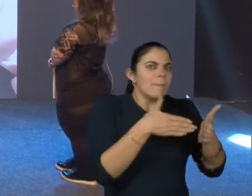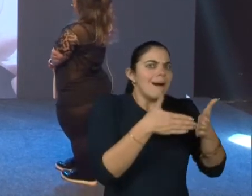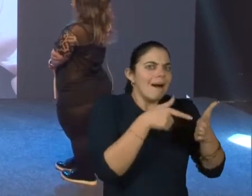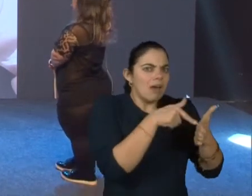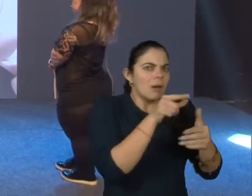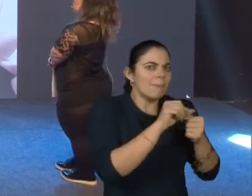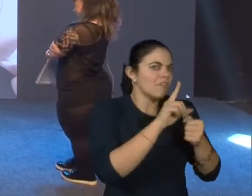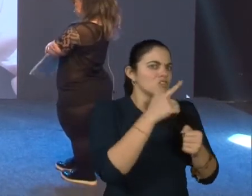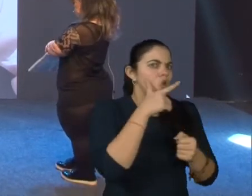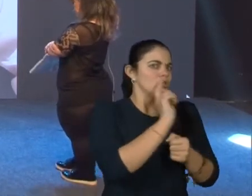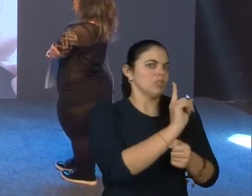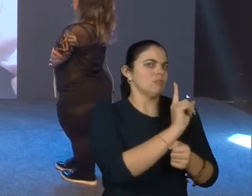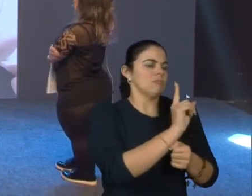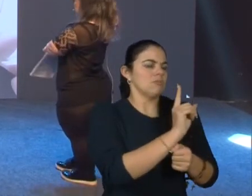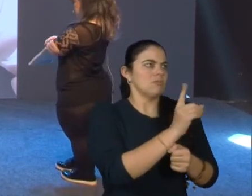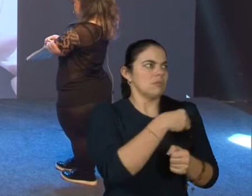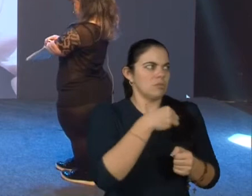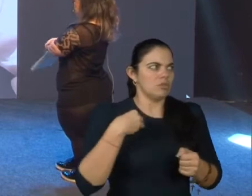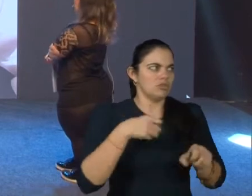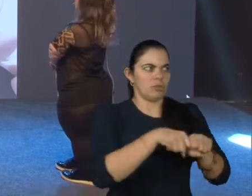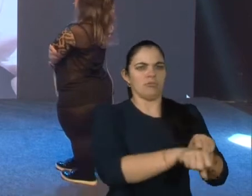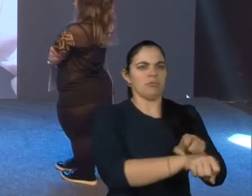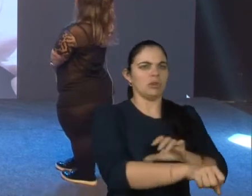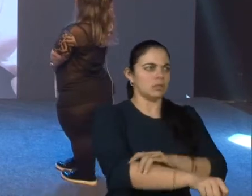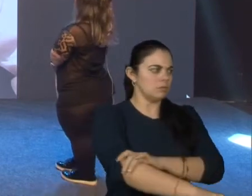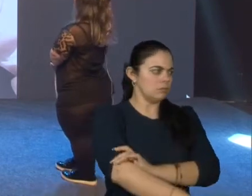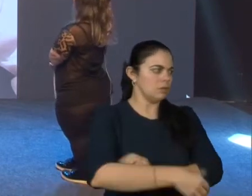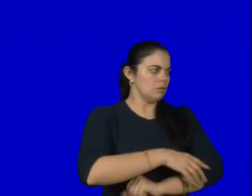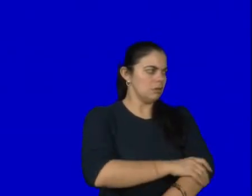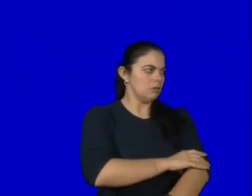você pensar que você não iria conseguir passar no vestibular?